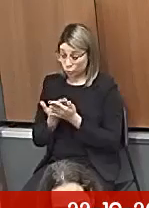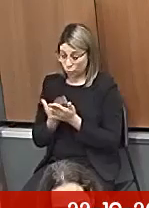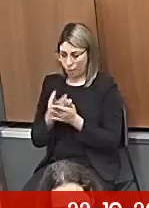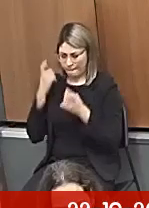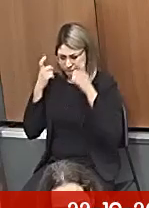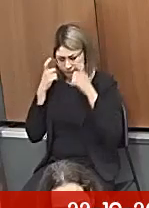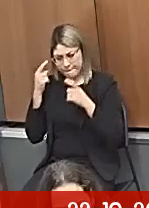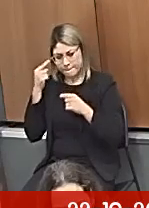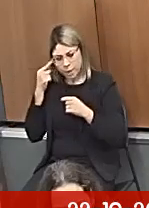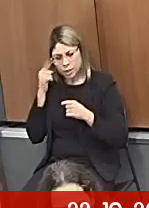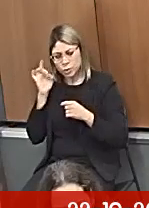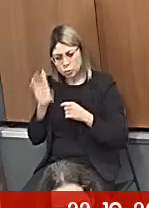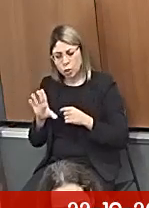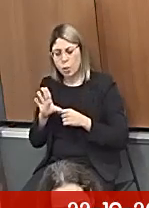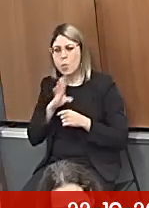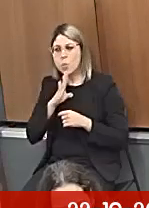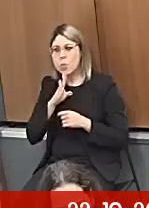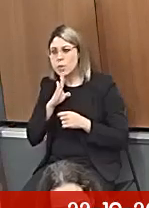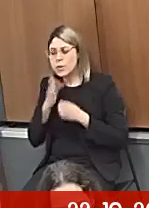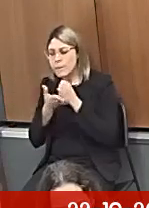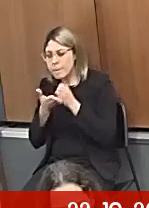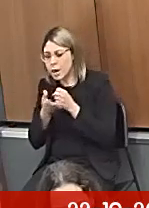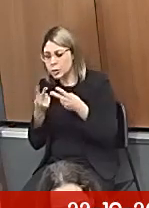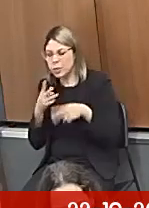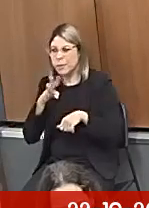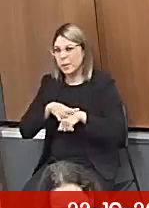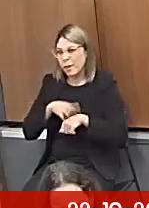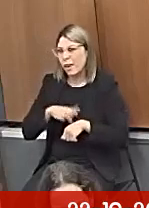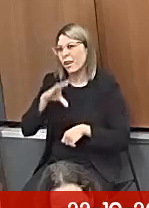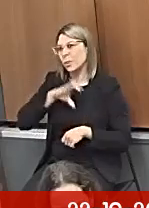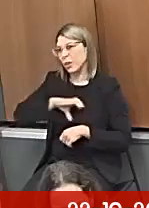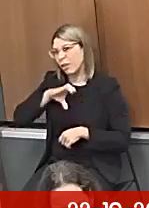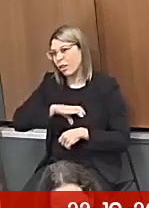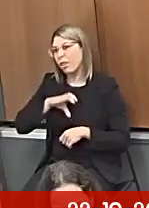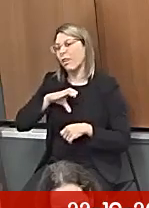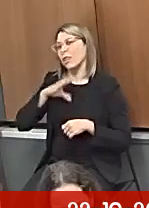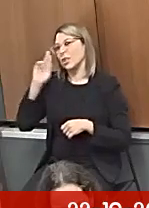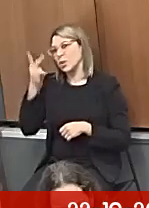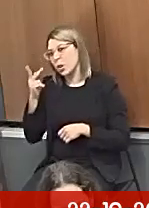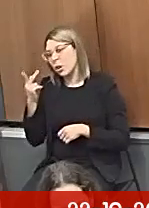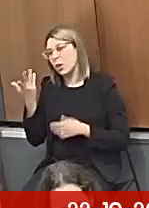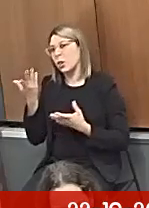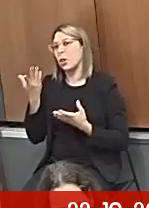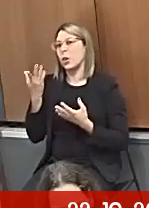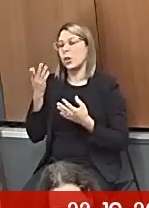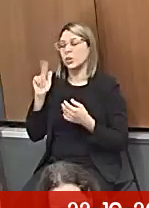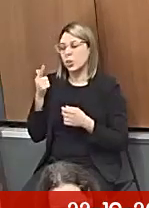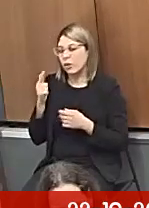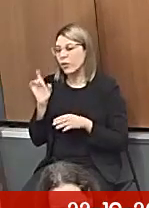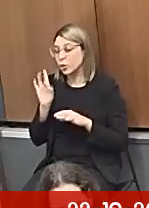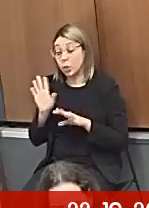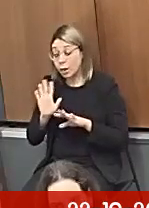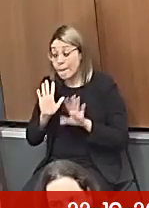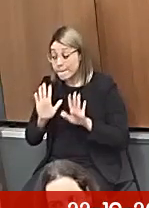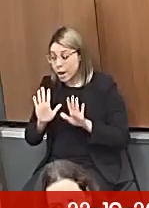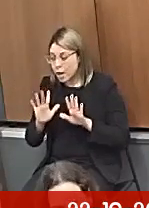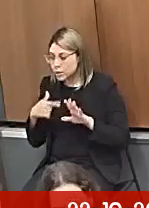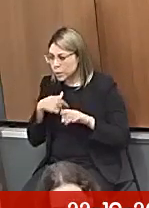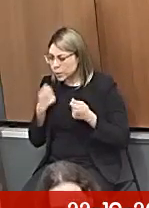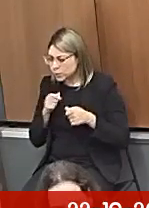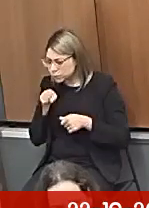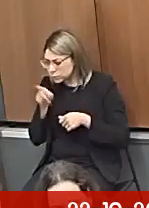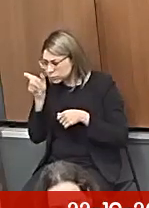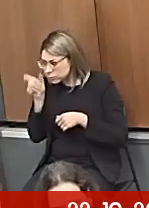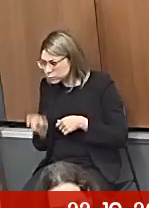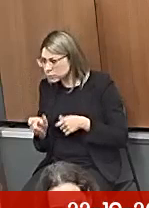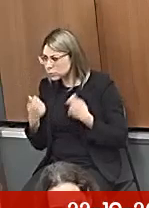se preocupar com conhecimento básico, com a matemática, com o português, com a história, com a geografia, eu tenho que formar essa